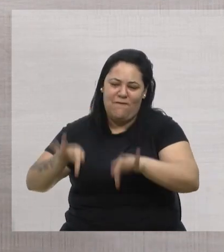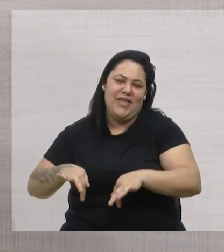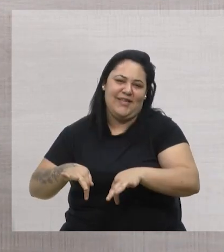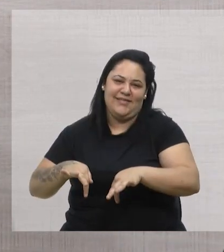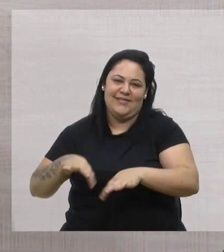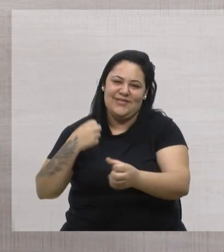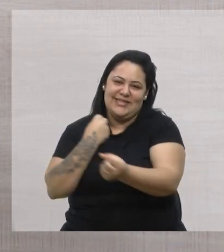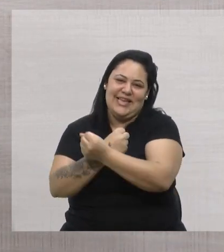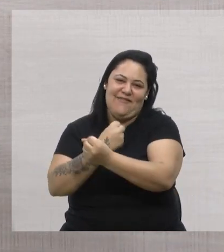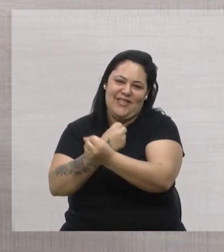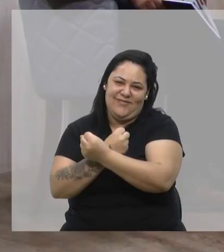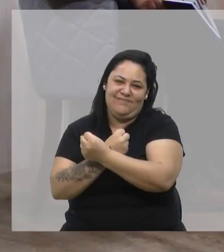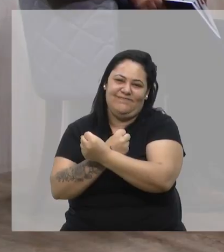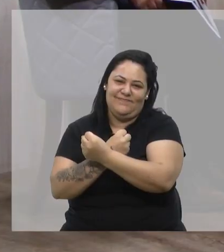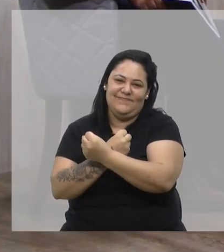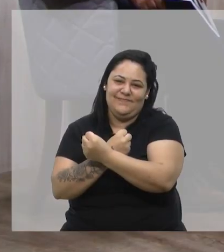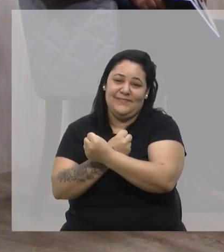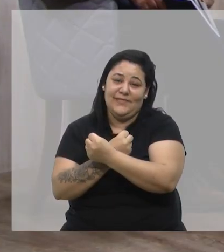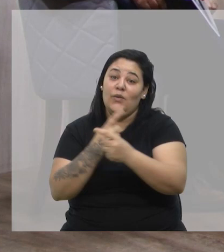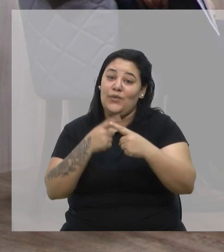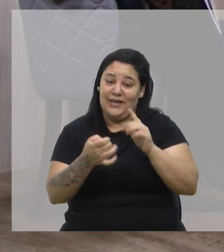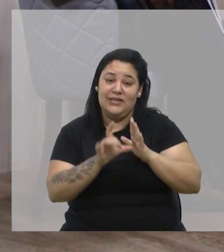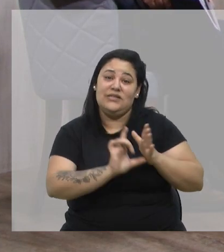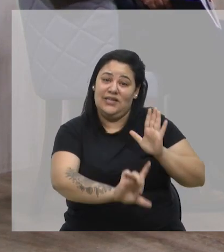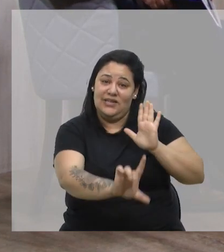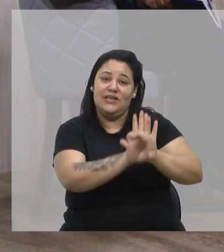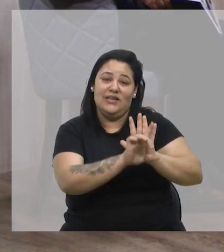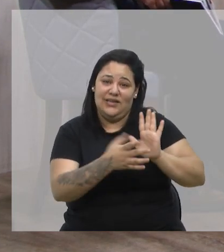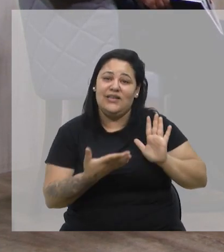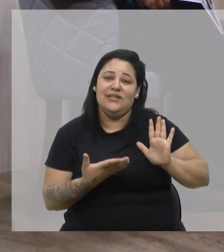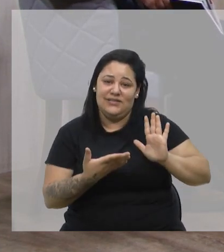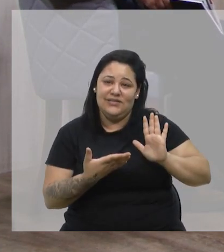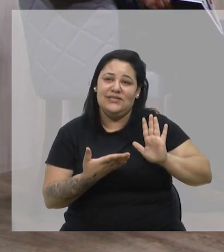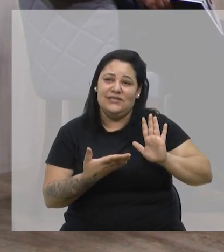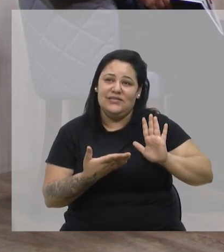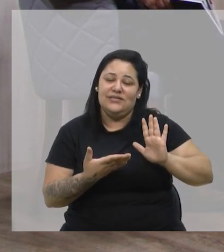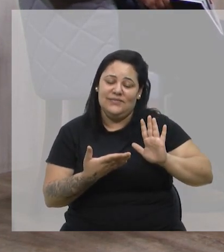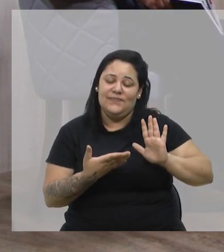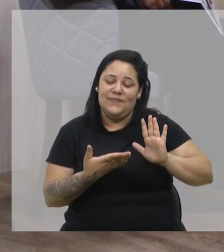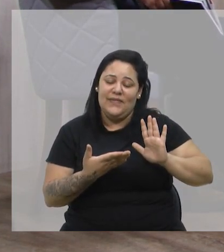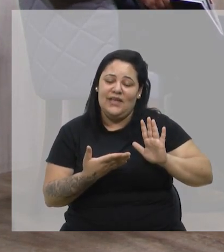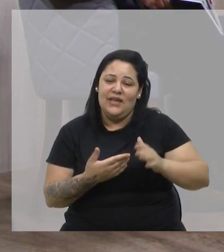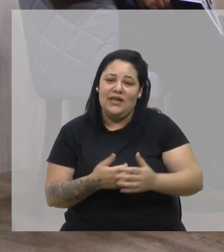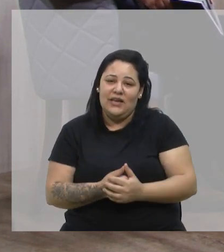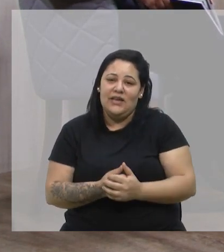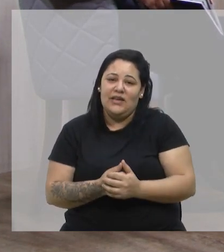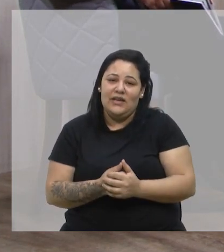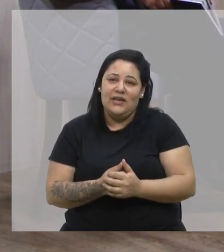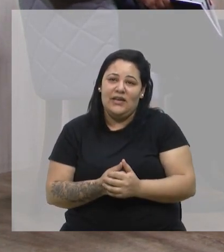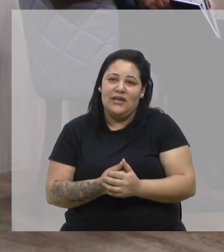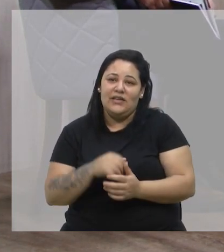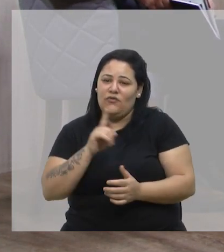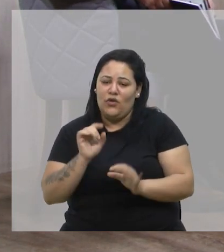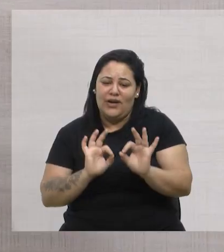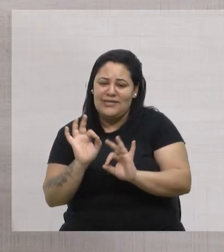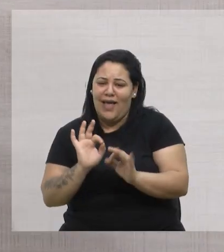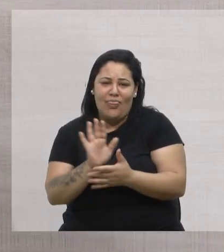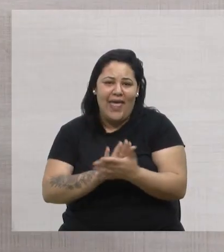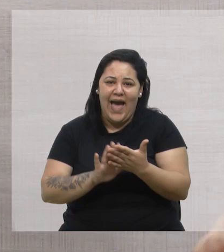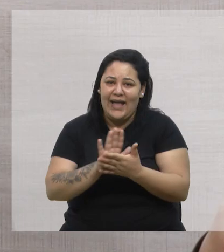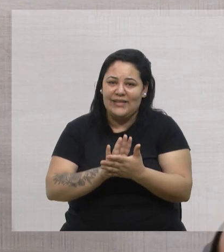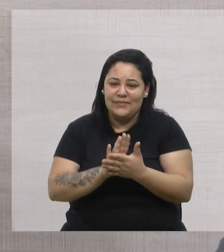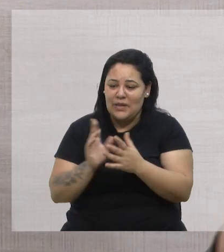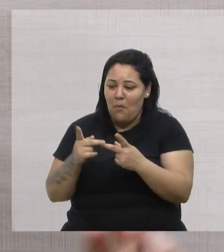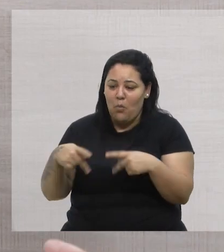com a escravidão, né? Pelo menos de forma oficial. Isso aí, que antes era lei, né? Acabou virando isso, né? E não